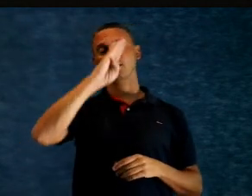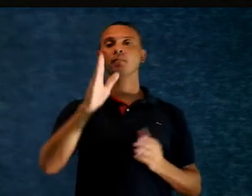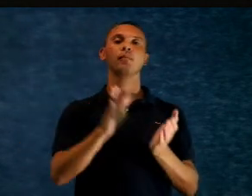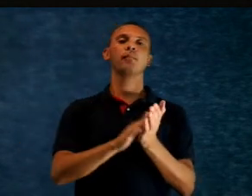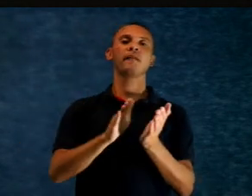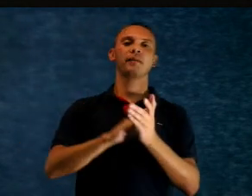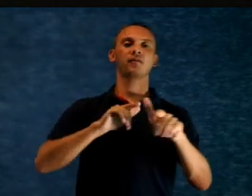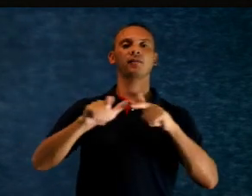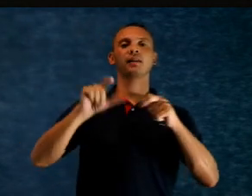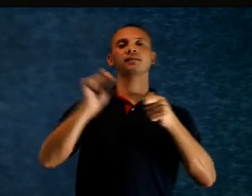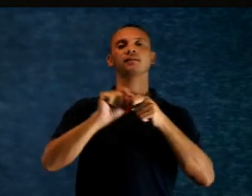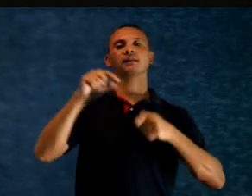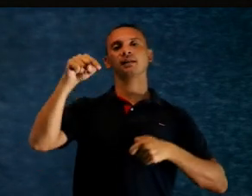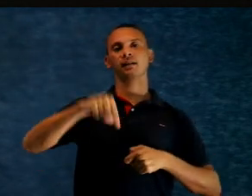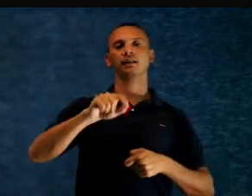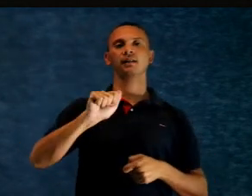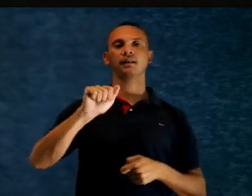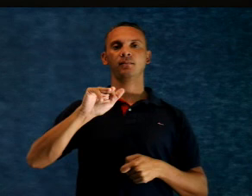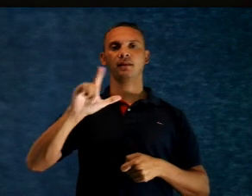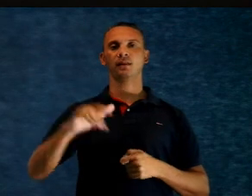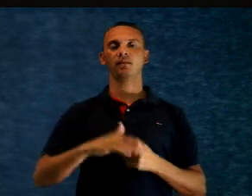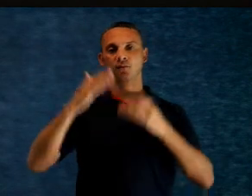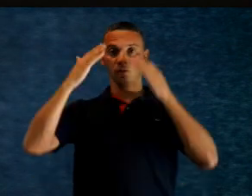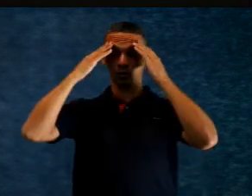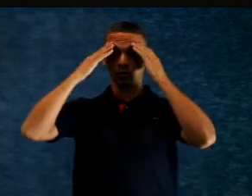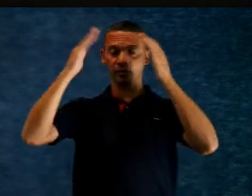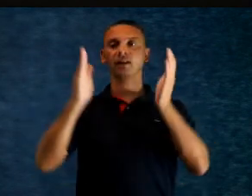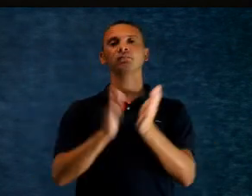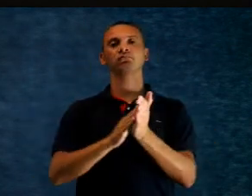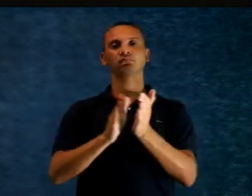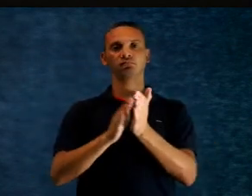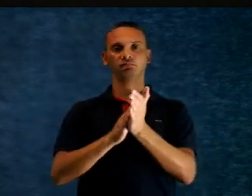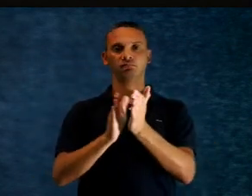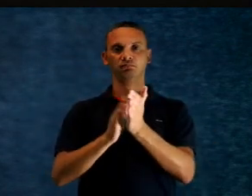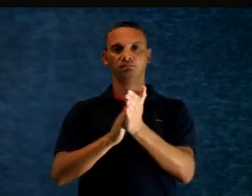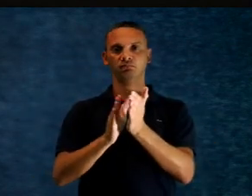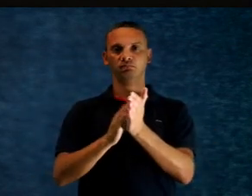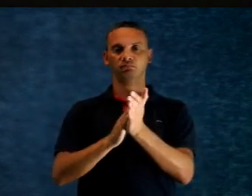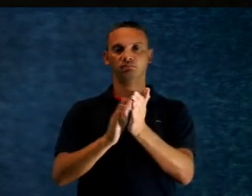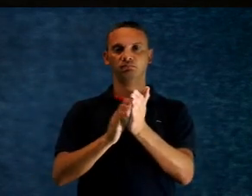E até as próximas sessões. Obrigado.